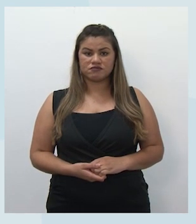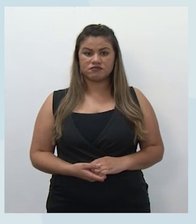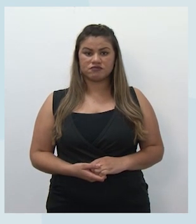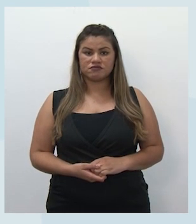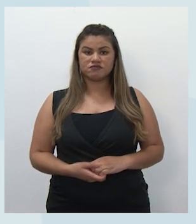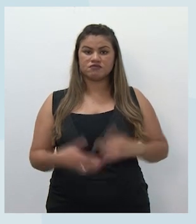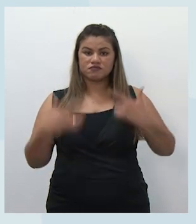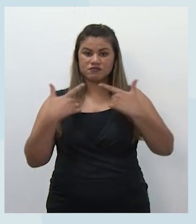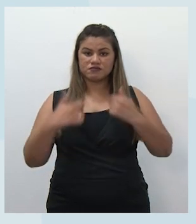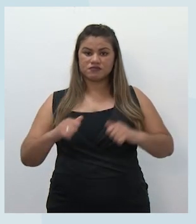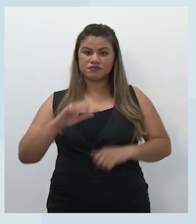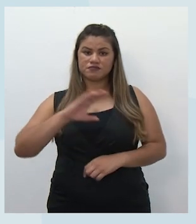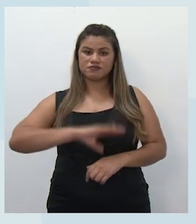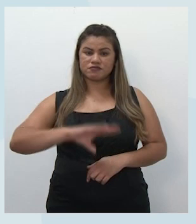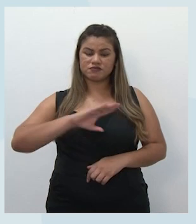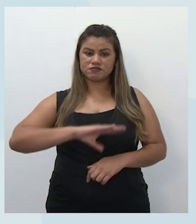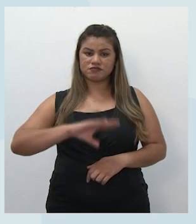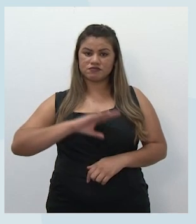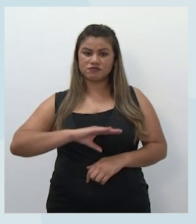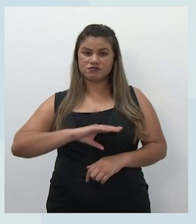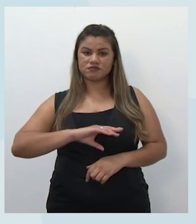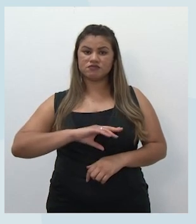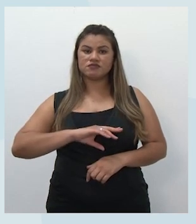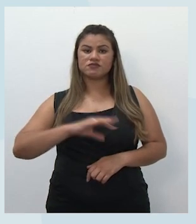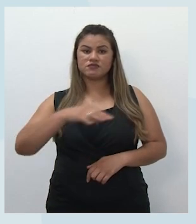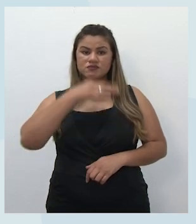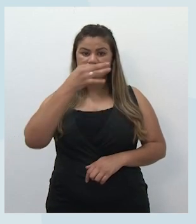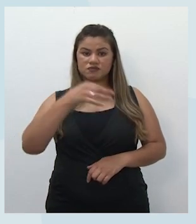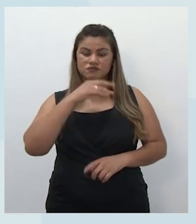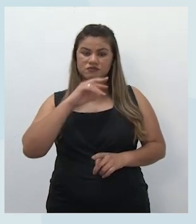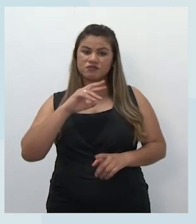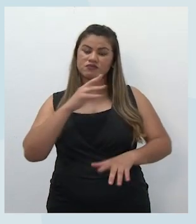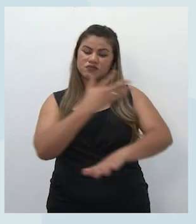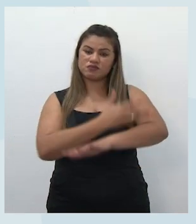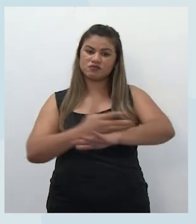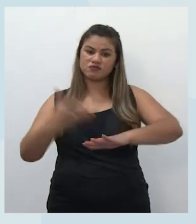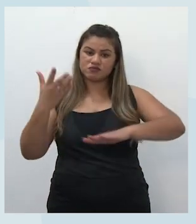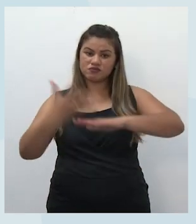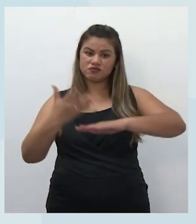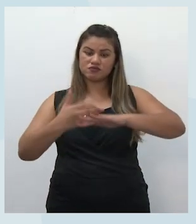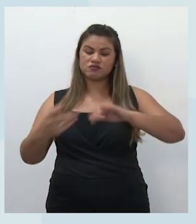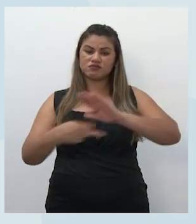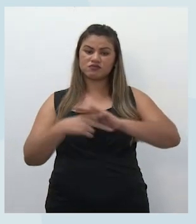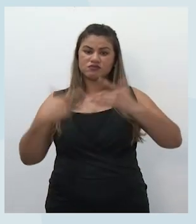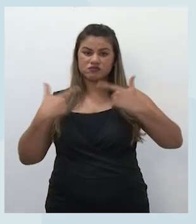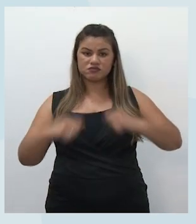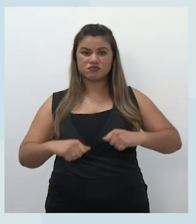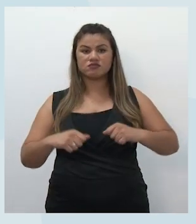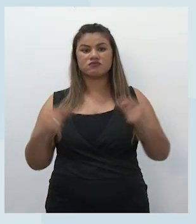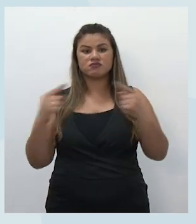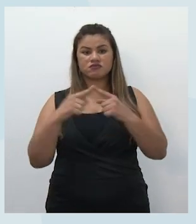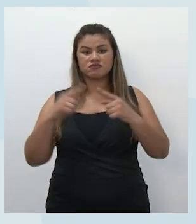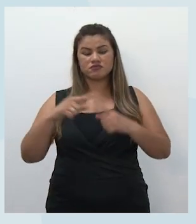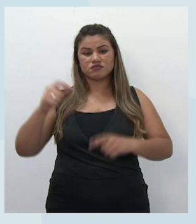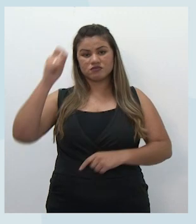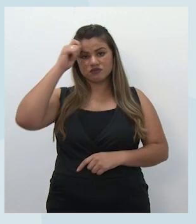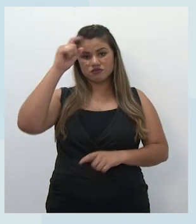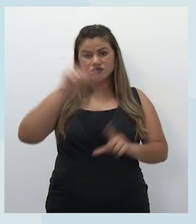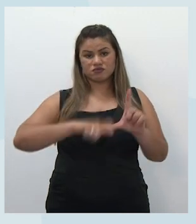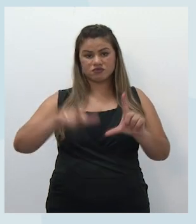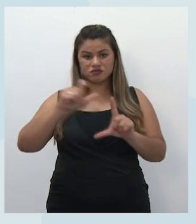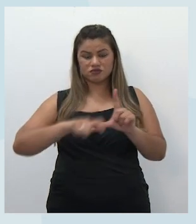A língua portuguesa, do ponto de vista das práticas contemporâneas de linguagem, destaca a cultura digital, as